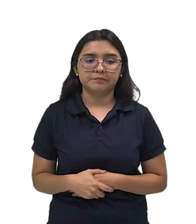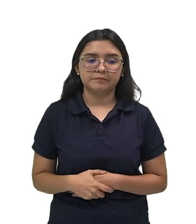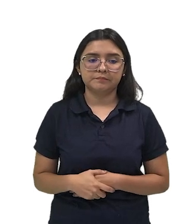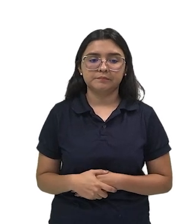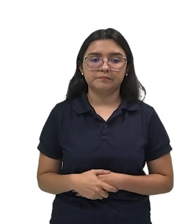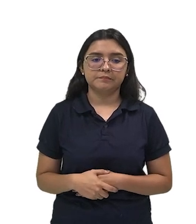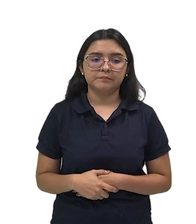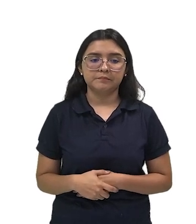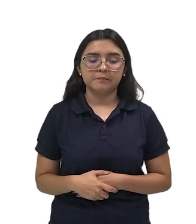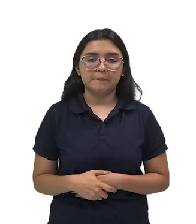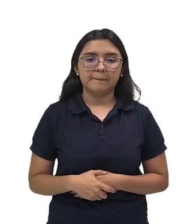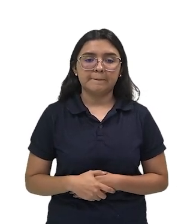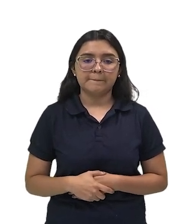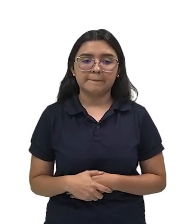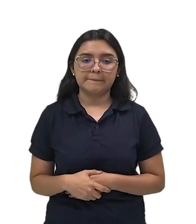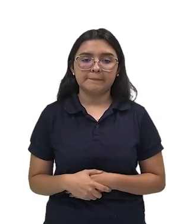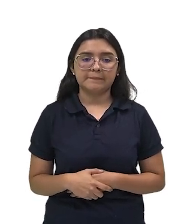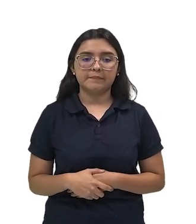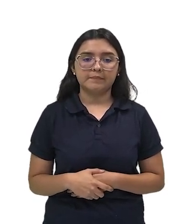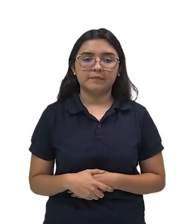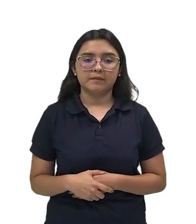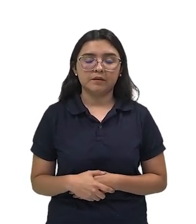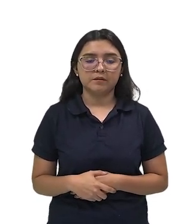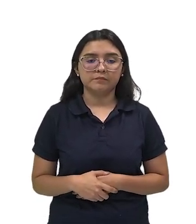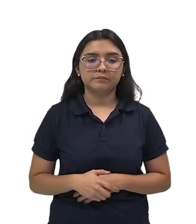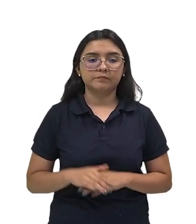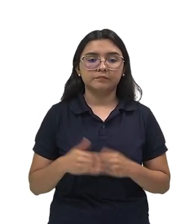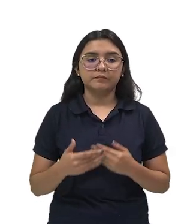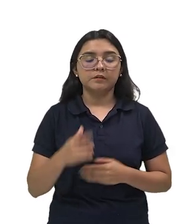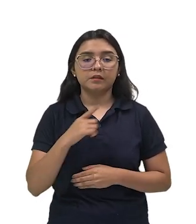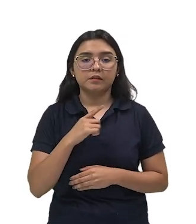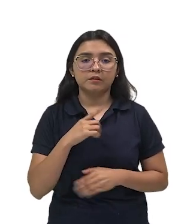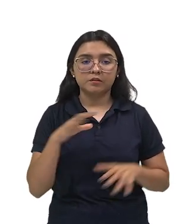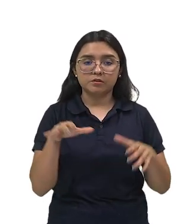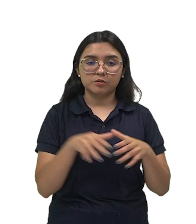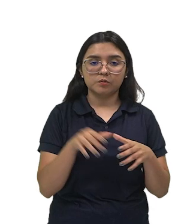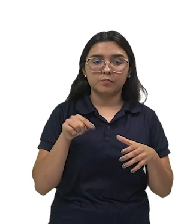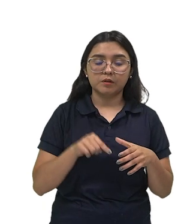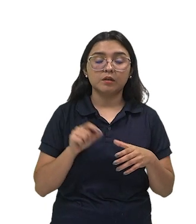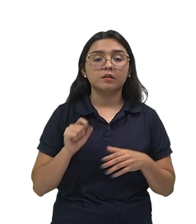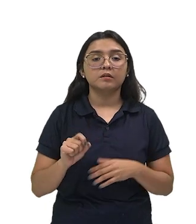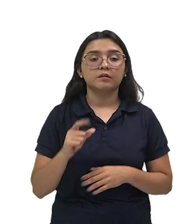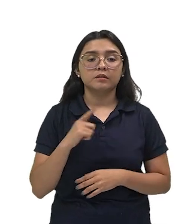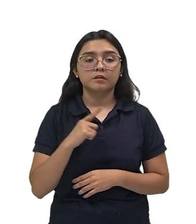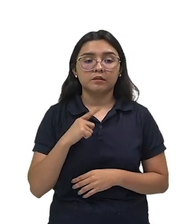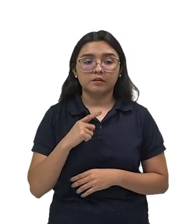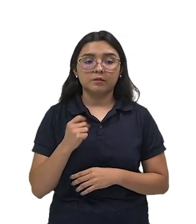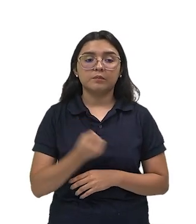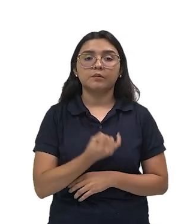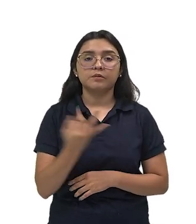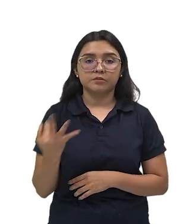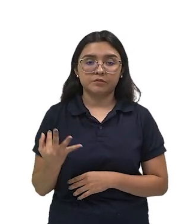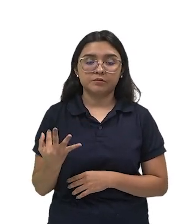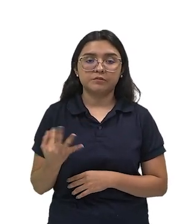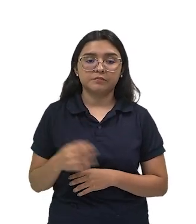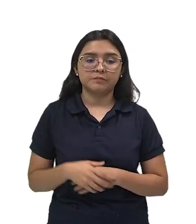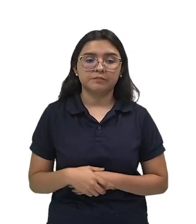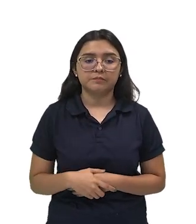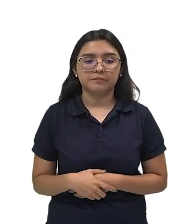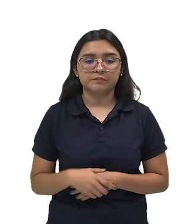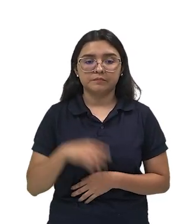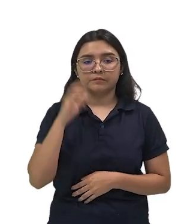questão, ao ponto A e ao ponto B. Então, aqui dentro, eu vou ter um quantitativo, né?